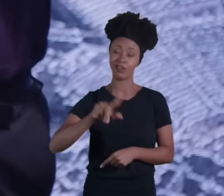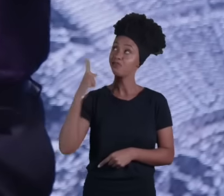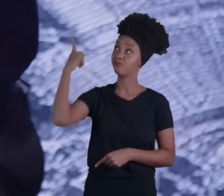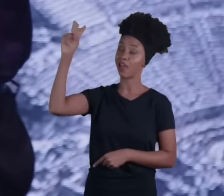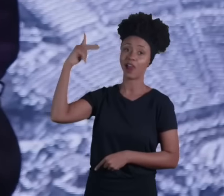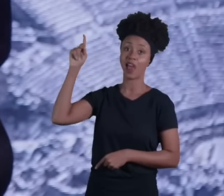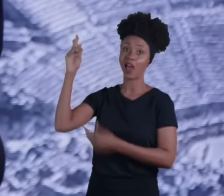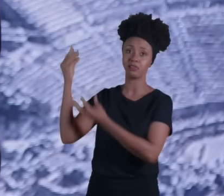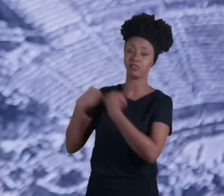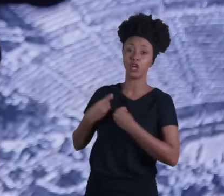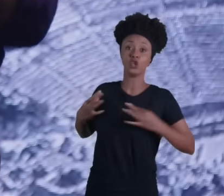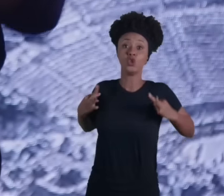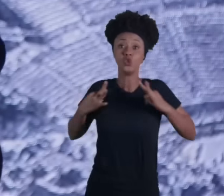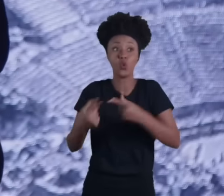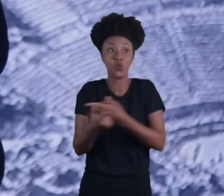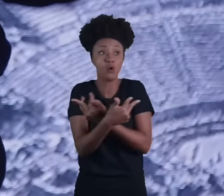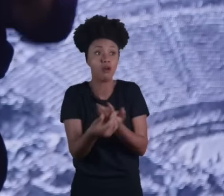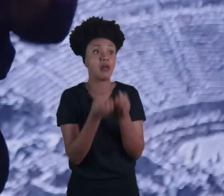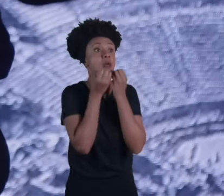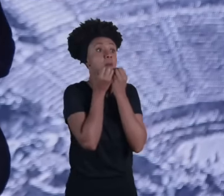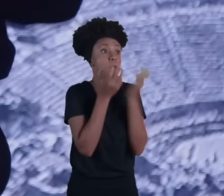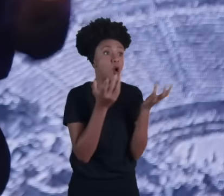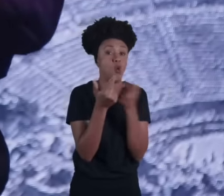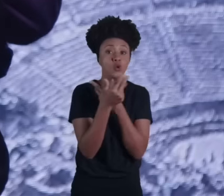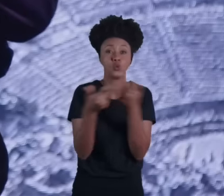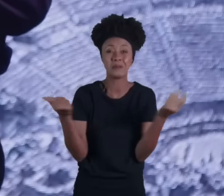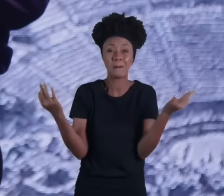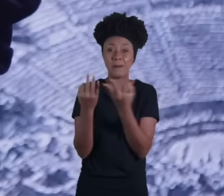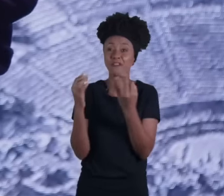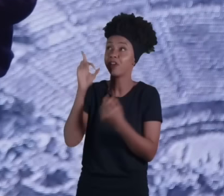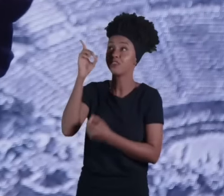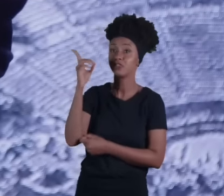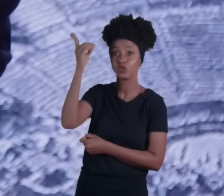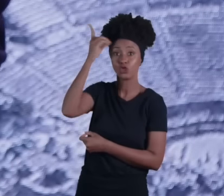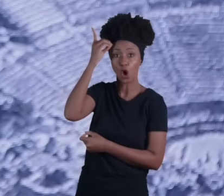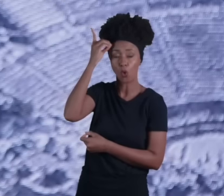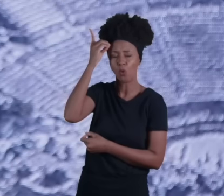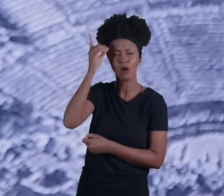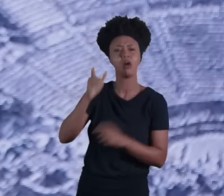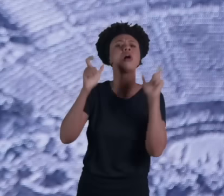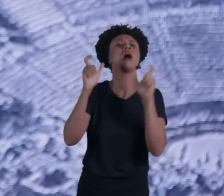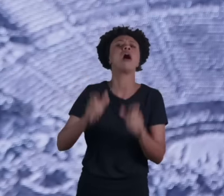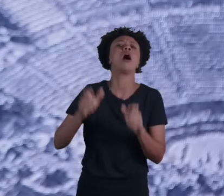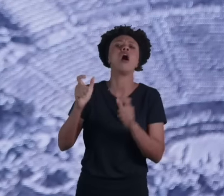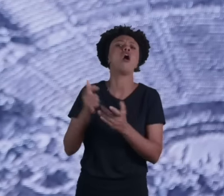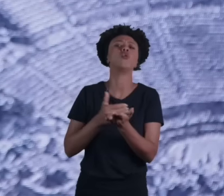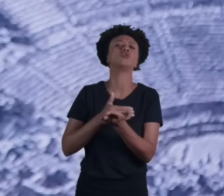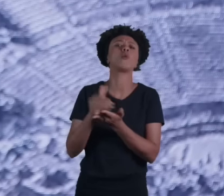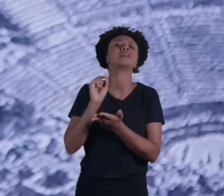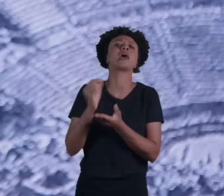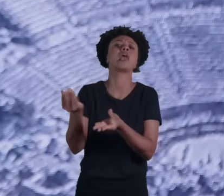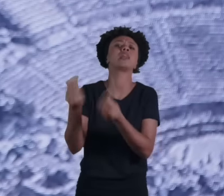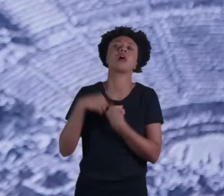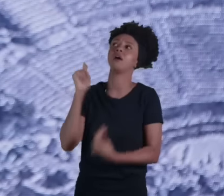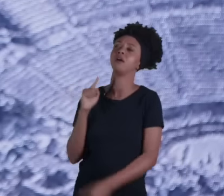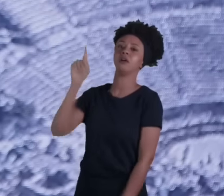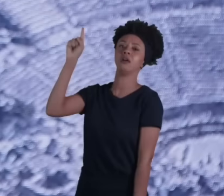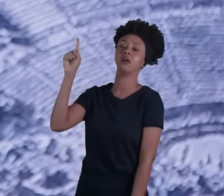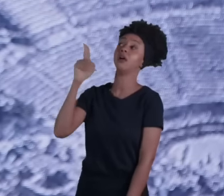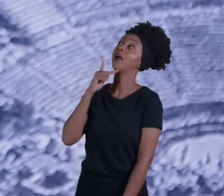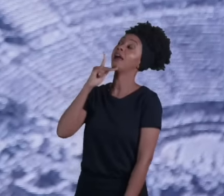Toda boa dádiva e todo dom perfeito desce do alto, vindo do Pai das luzes, em